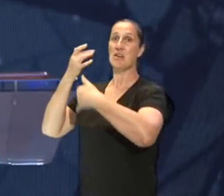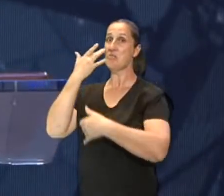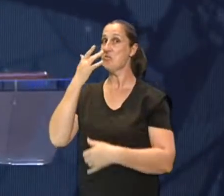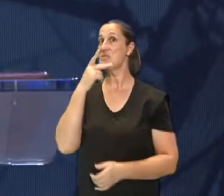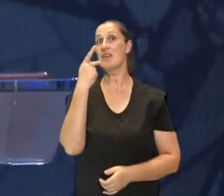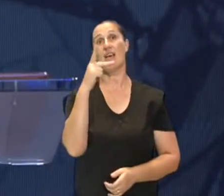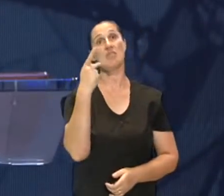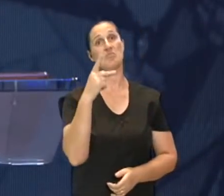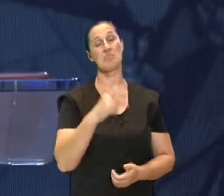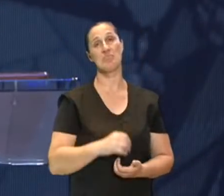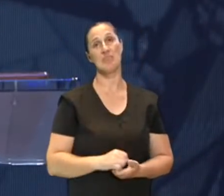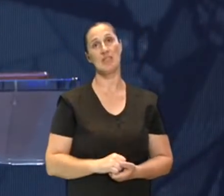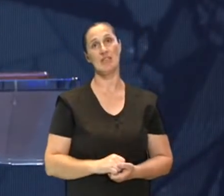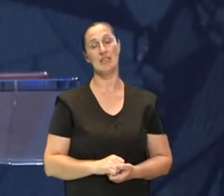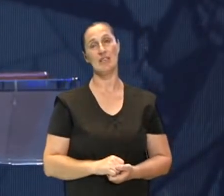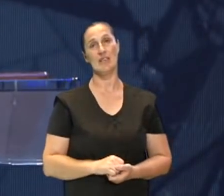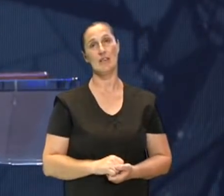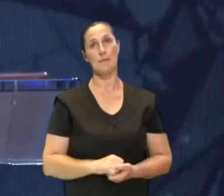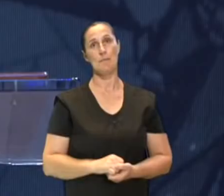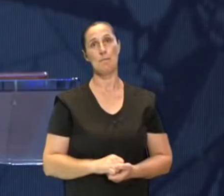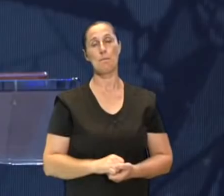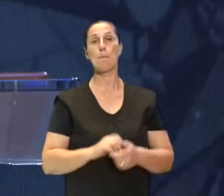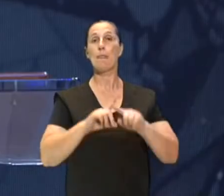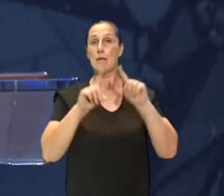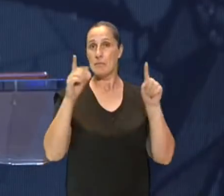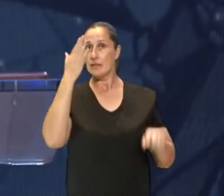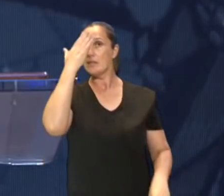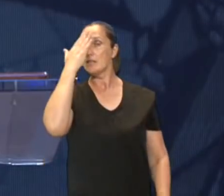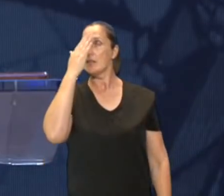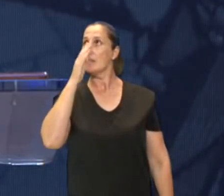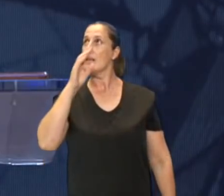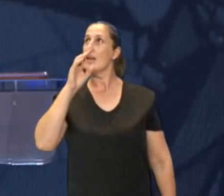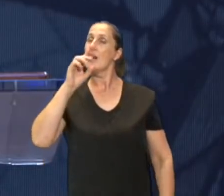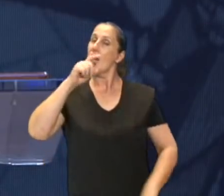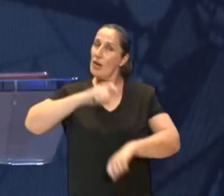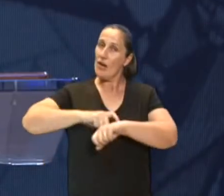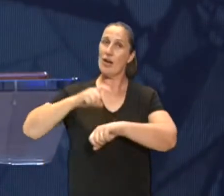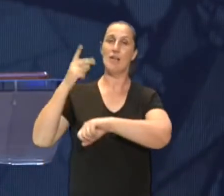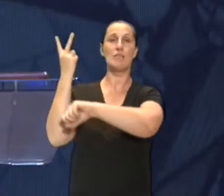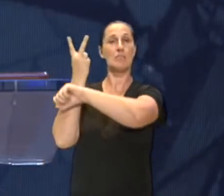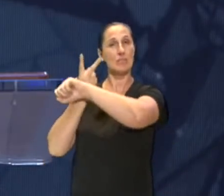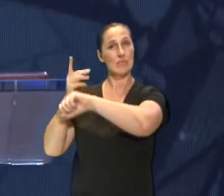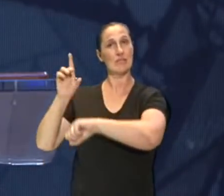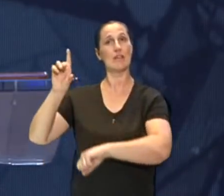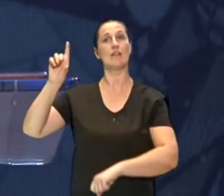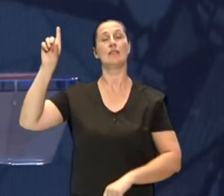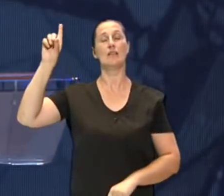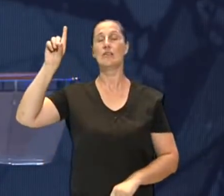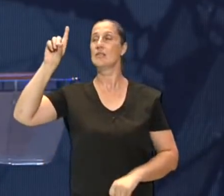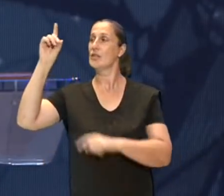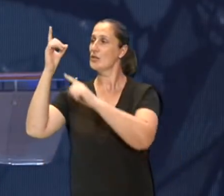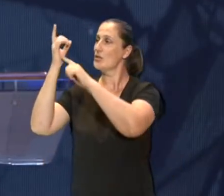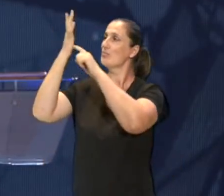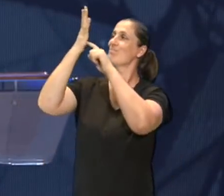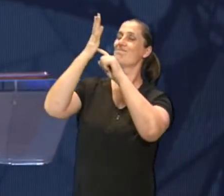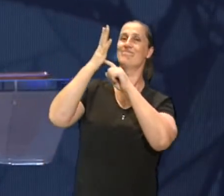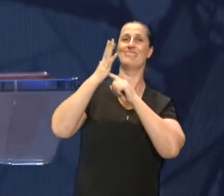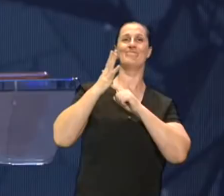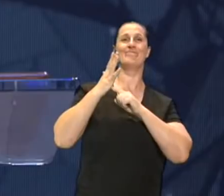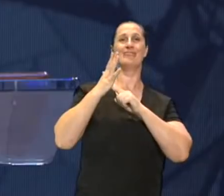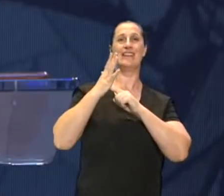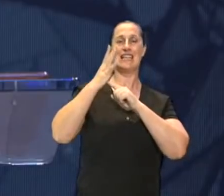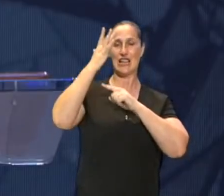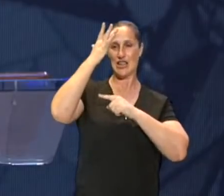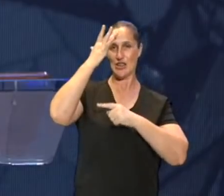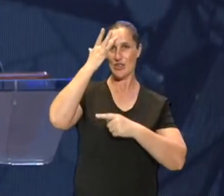sua, mas eu sei que quando a gente busca o Senhor, Ele se revela a nós e toca a nossa alma. Por fim,